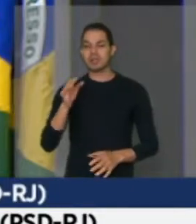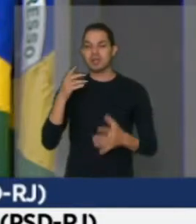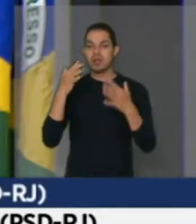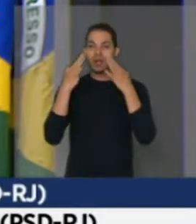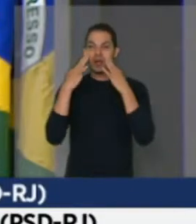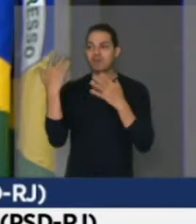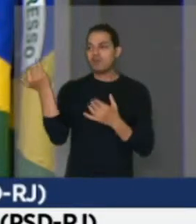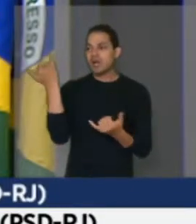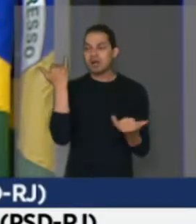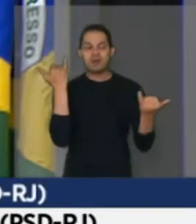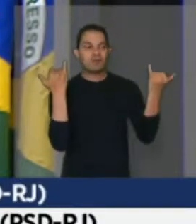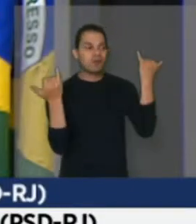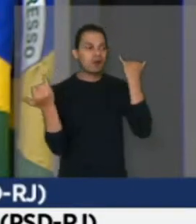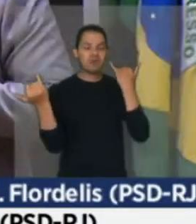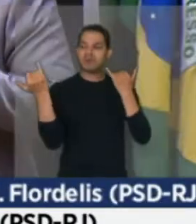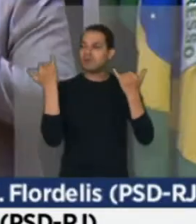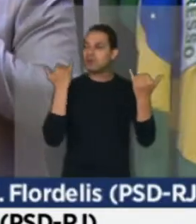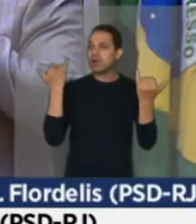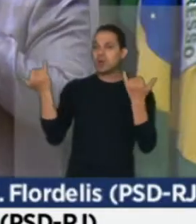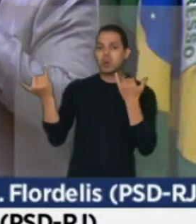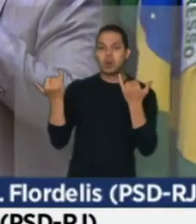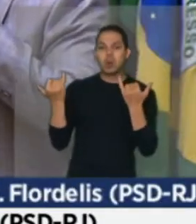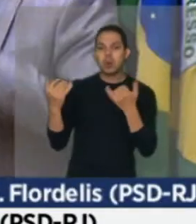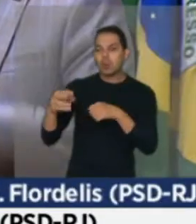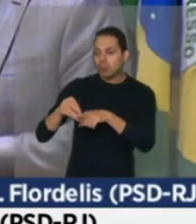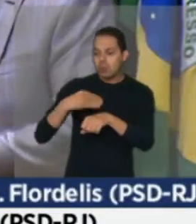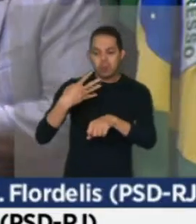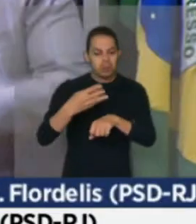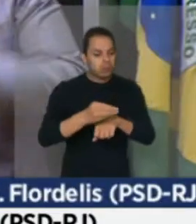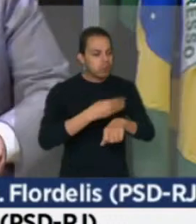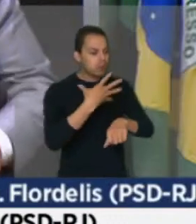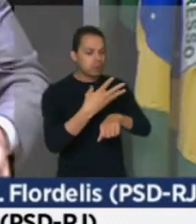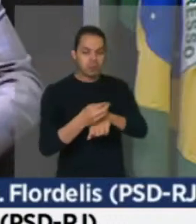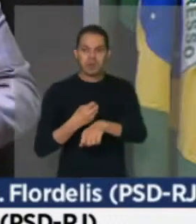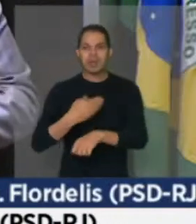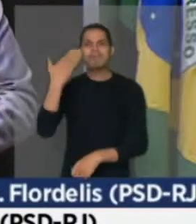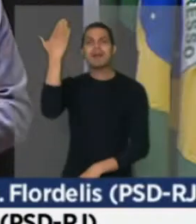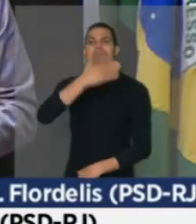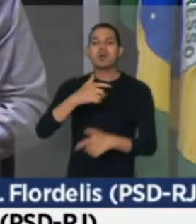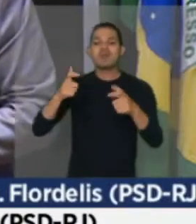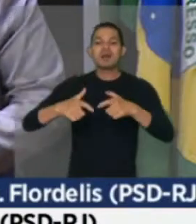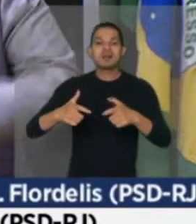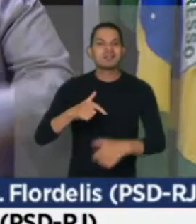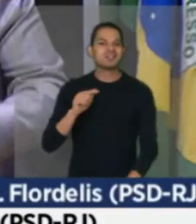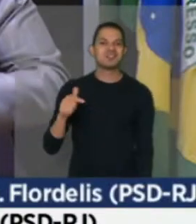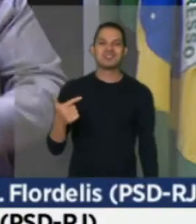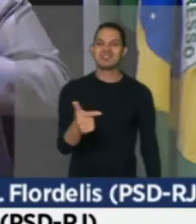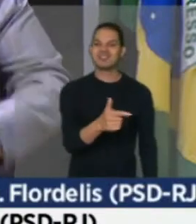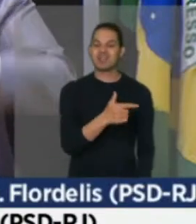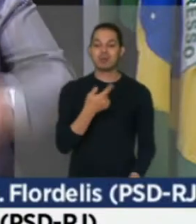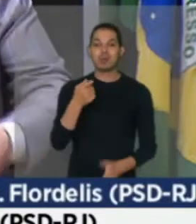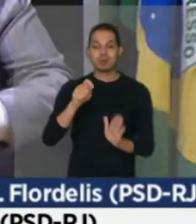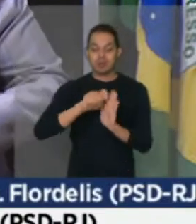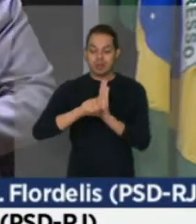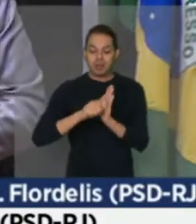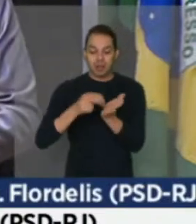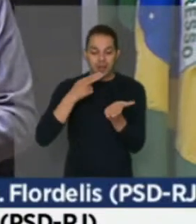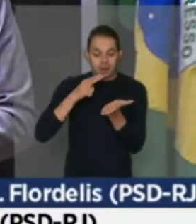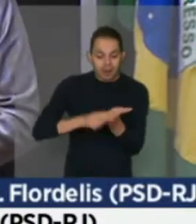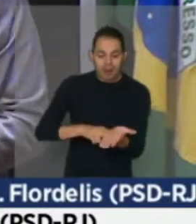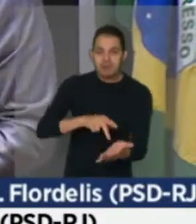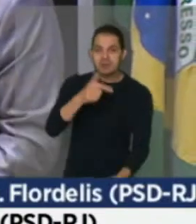dizer. Ah, dizem, mas tem provas de que ela não fez essa carta, porque essa carta sequer existe.